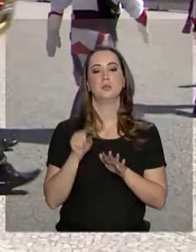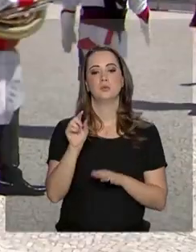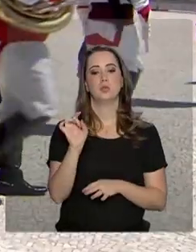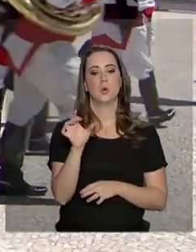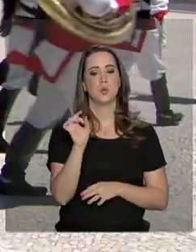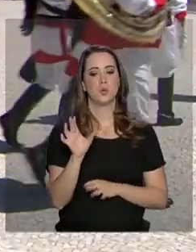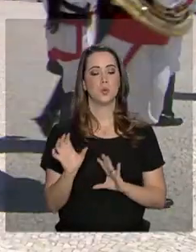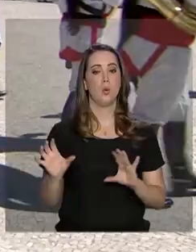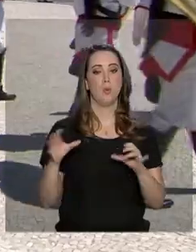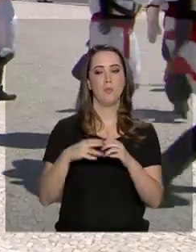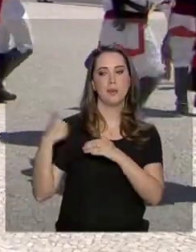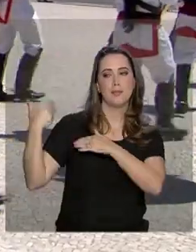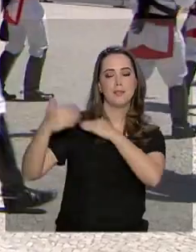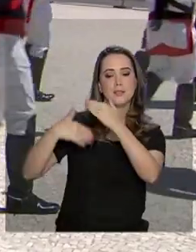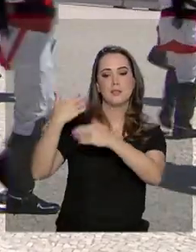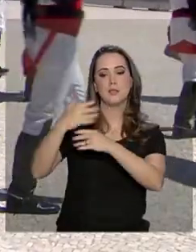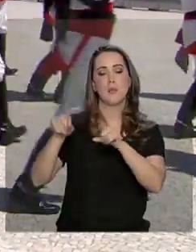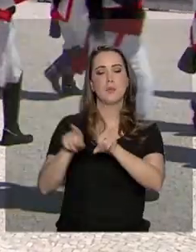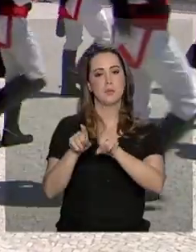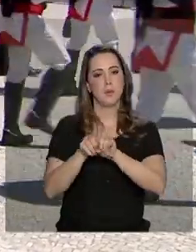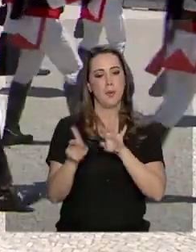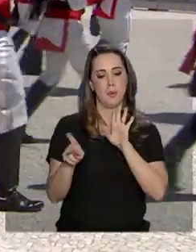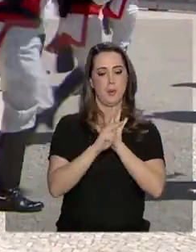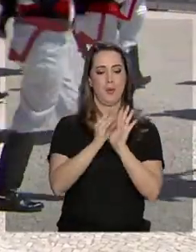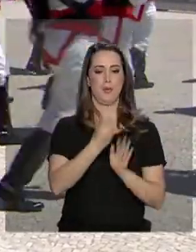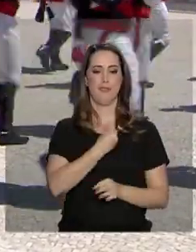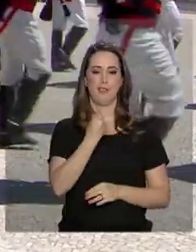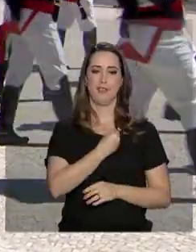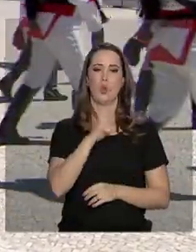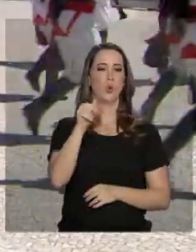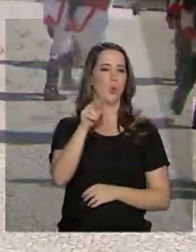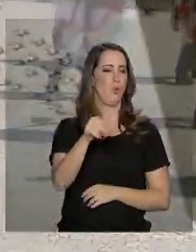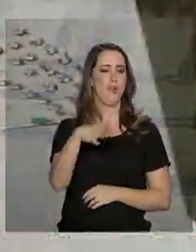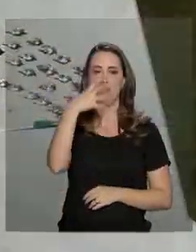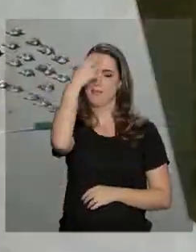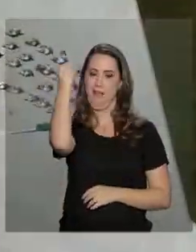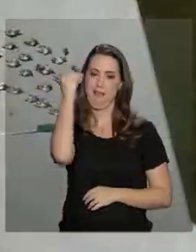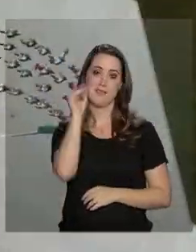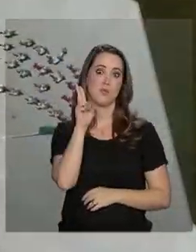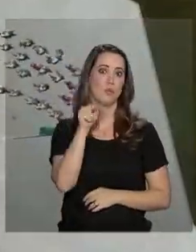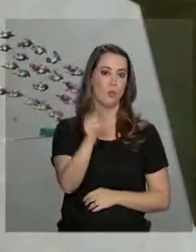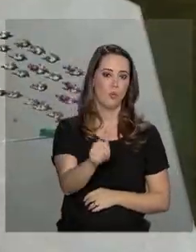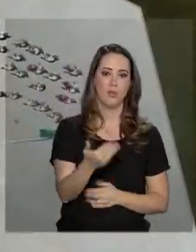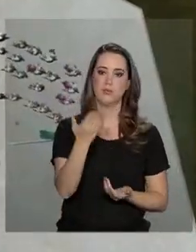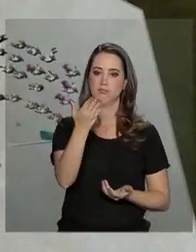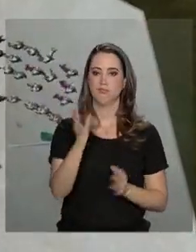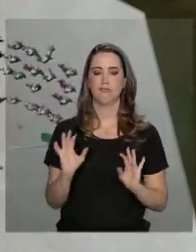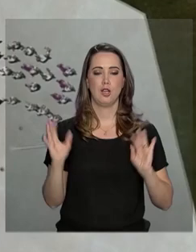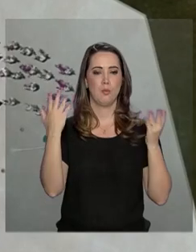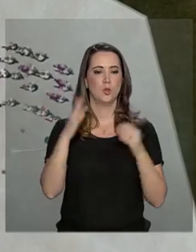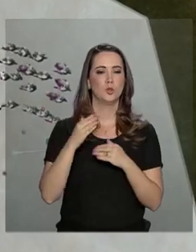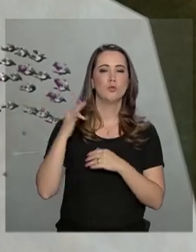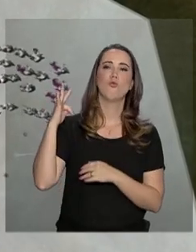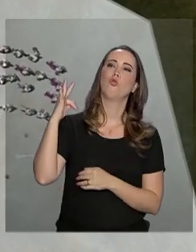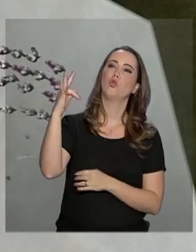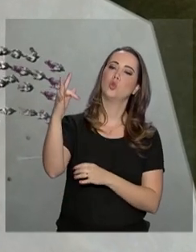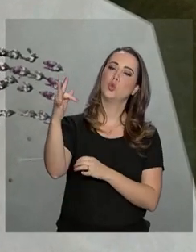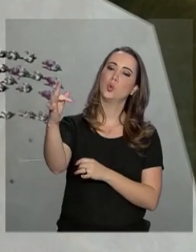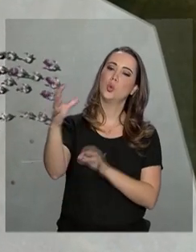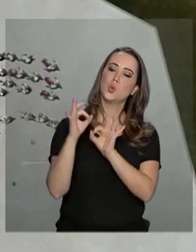para a tradição como para a própria vida desde jamais vão esquecer essa cerimônia daqui a muitos anos